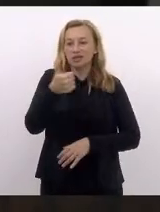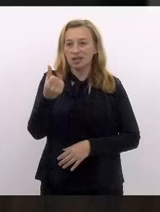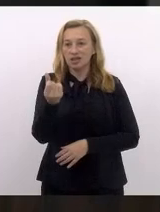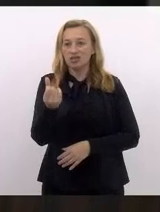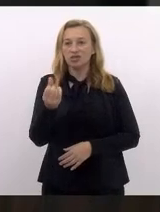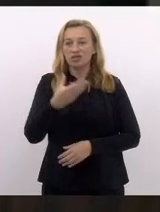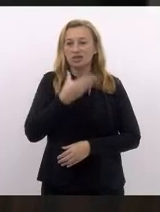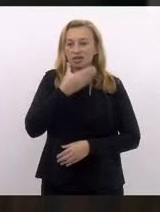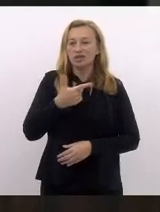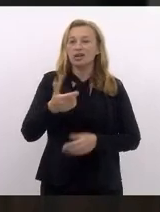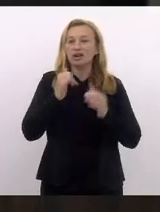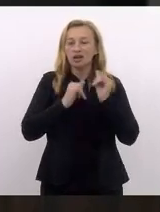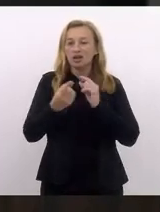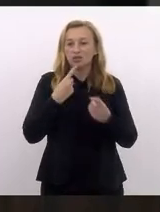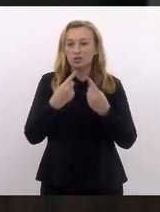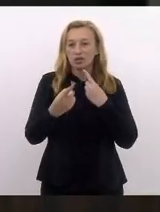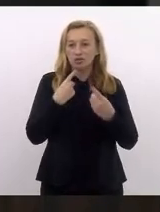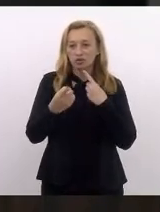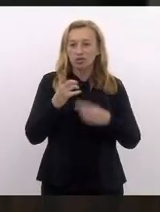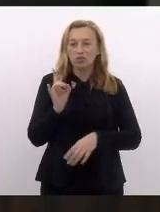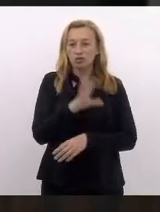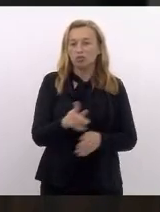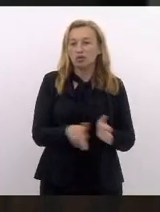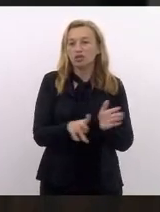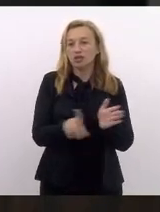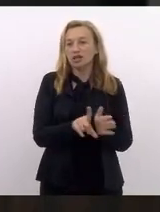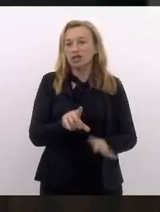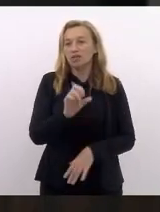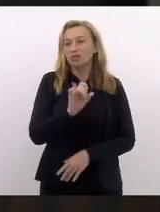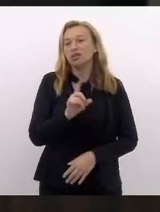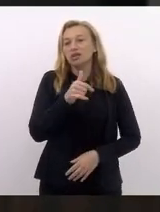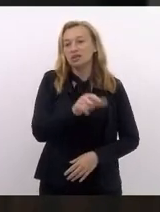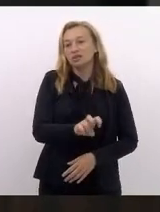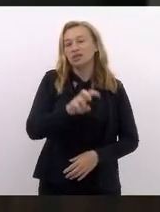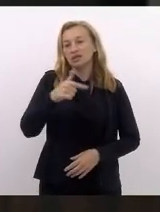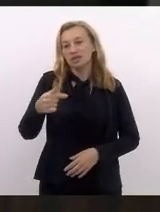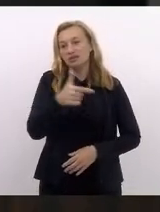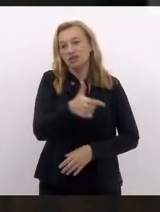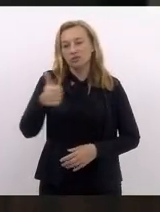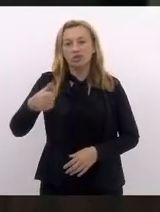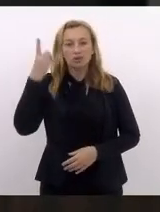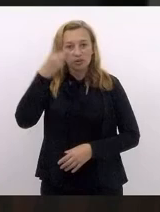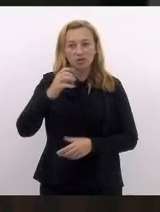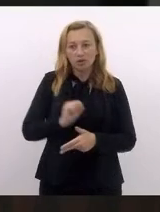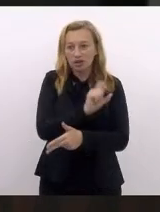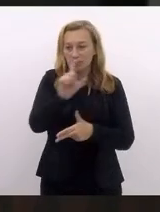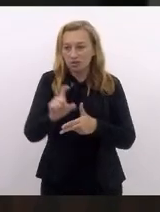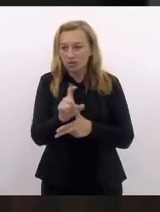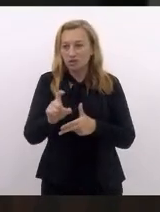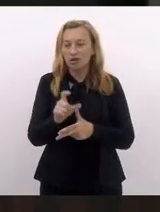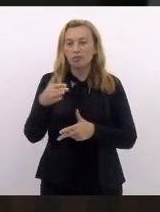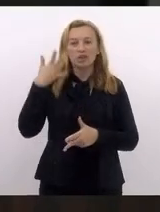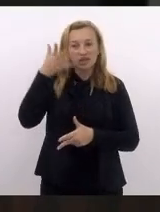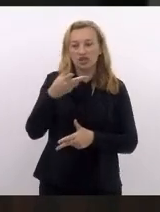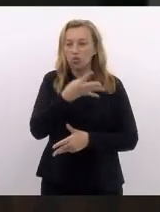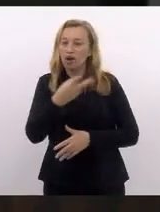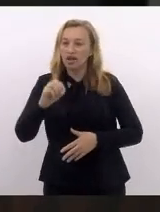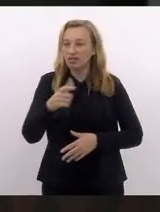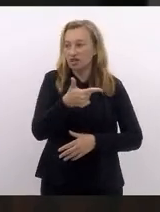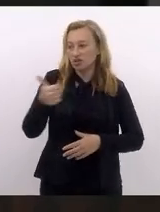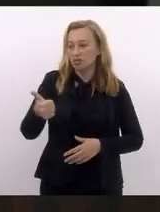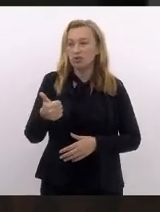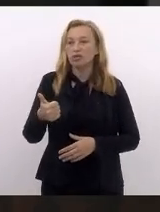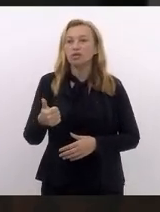exemplo anunciou em diligência e discrição única projeto de lei complementar 5721 de autoria do Poder Executivo mensagem de 40 25